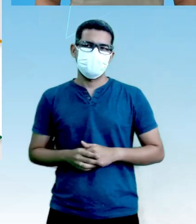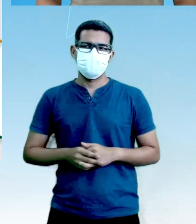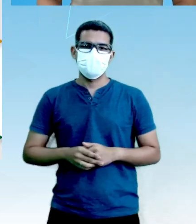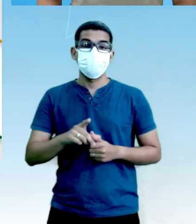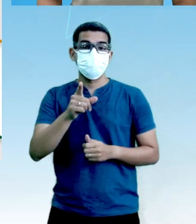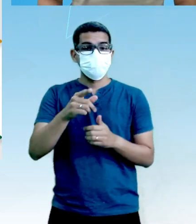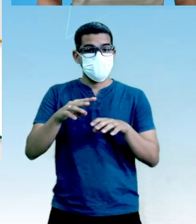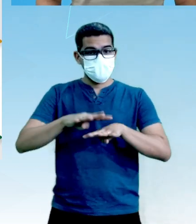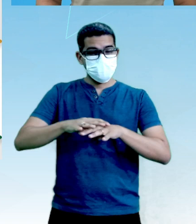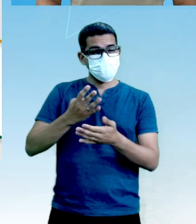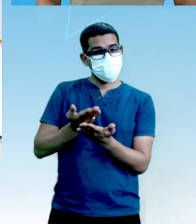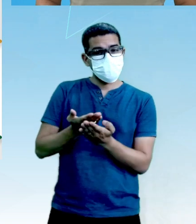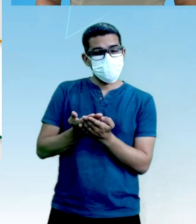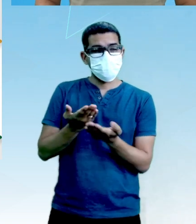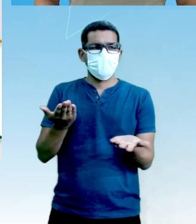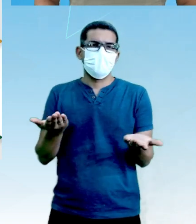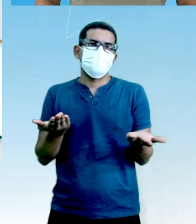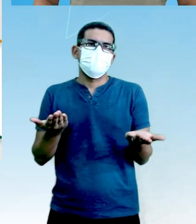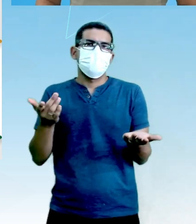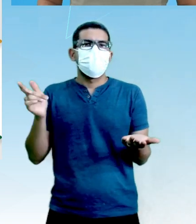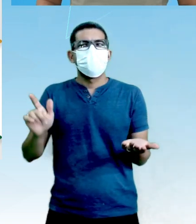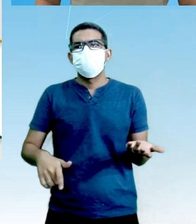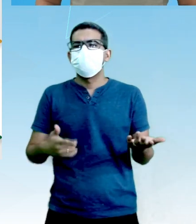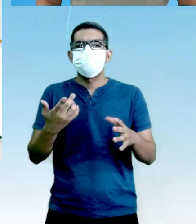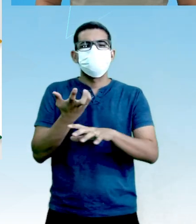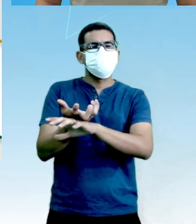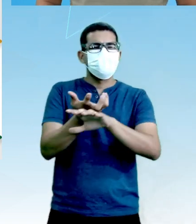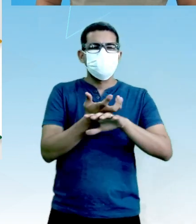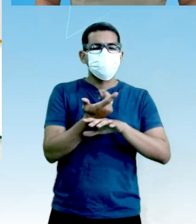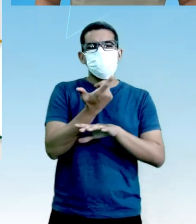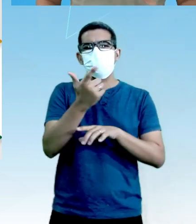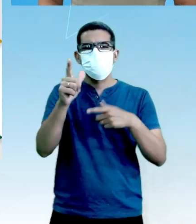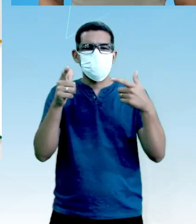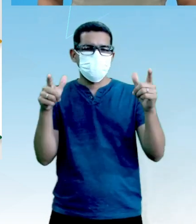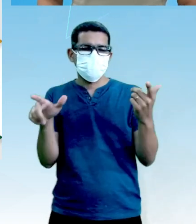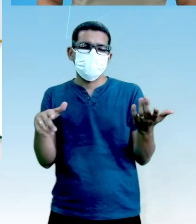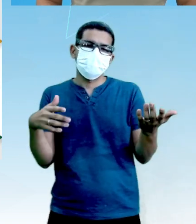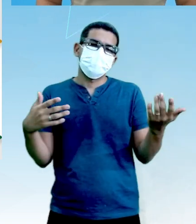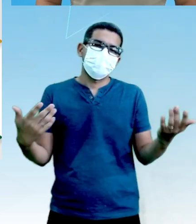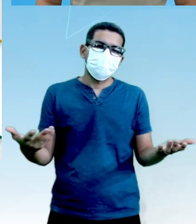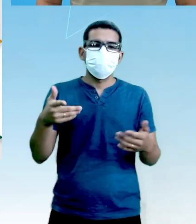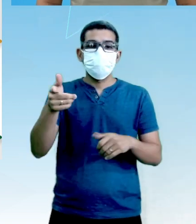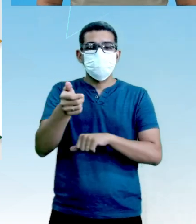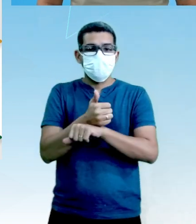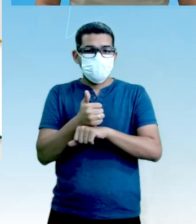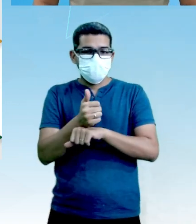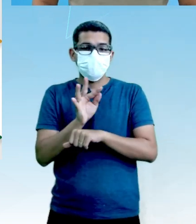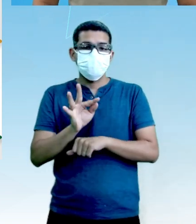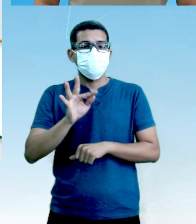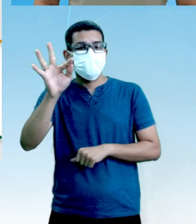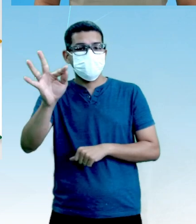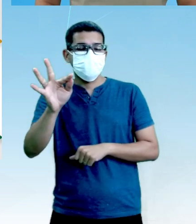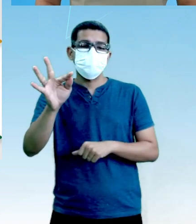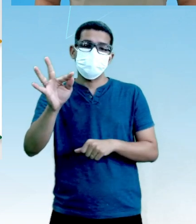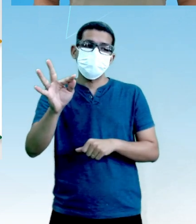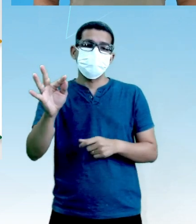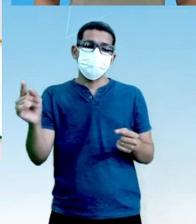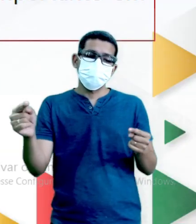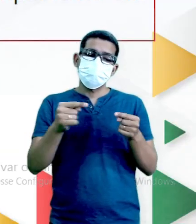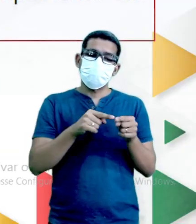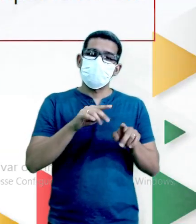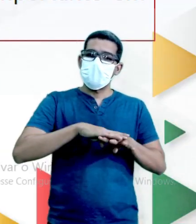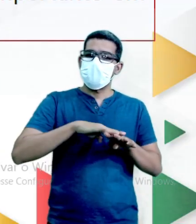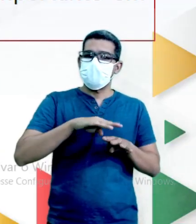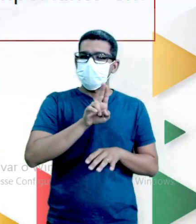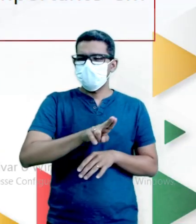estudar matemática, se você vai estudar outras disciplinas, ou se você vai ter uma profissão no futuro a partir do